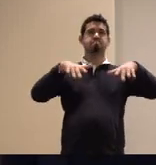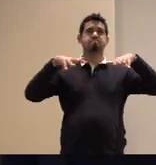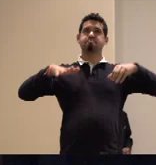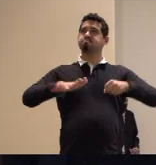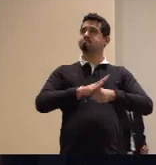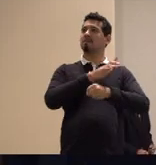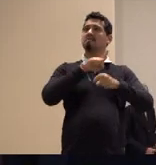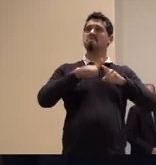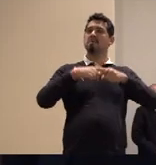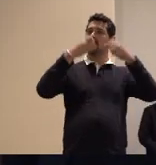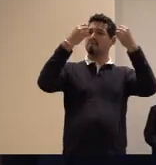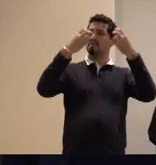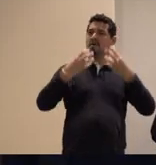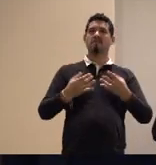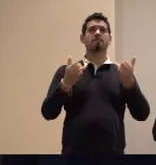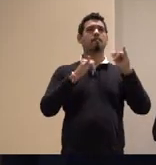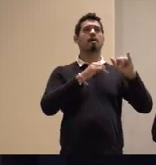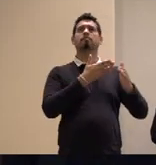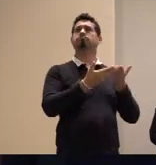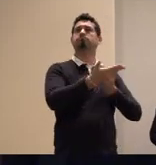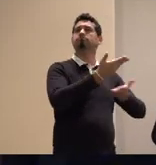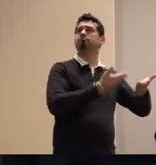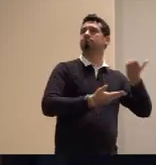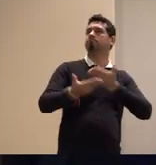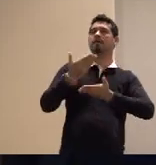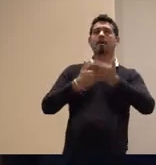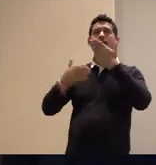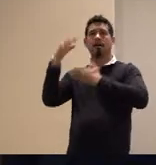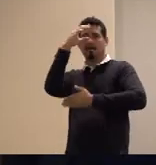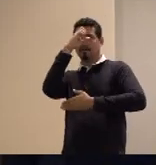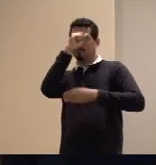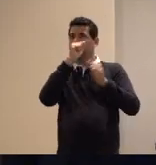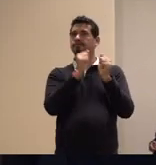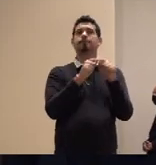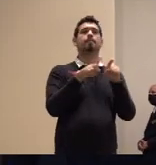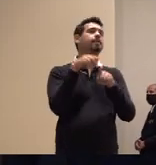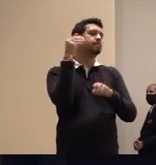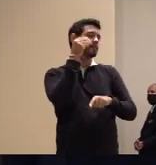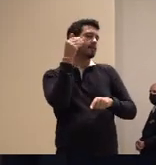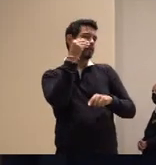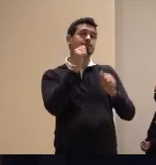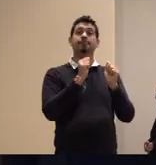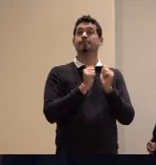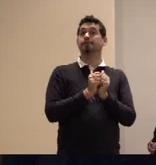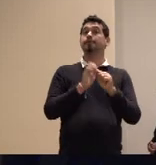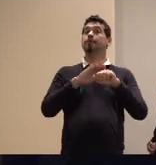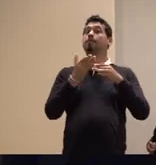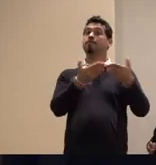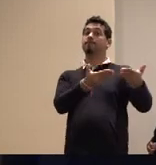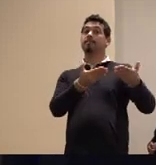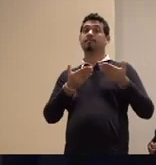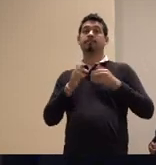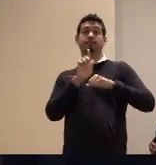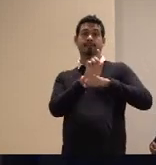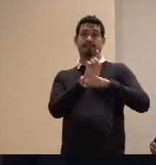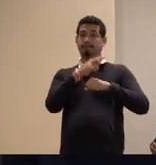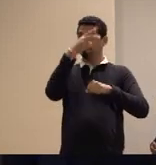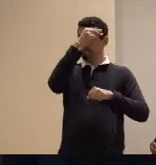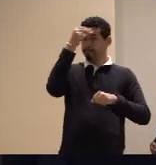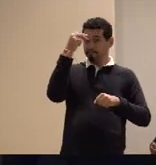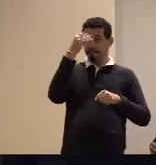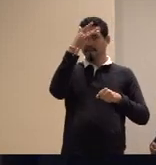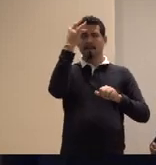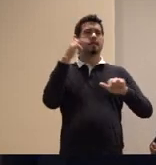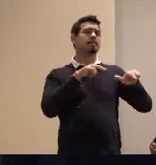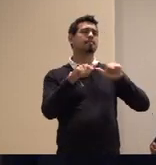aí informações, trocar ideias, aprender e também trazer experiências. Convido aos gestores municipais, trabalhadores e